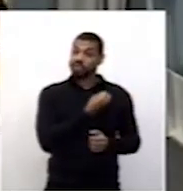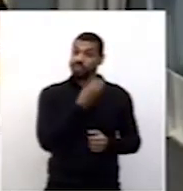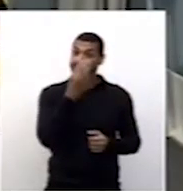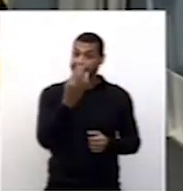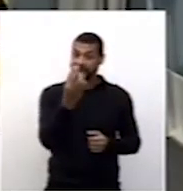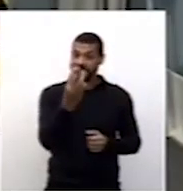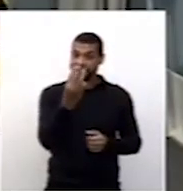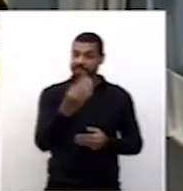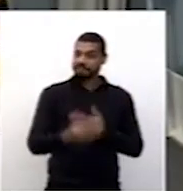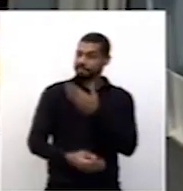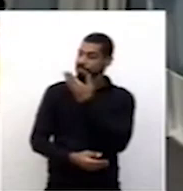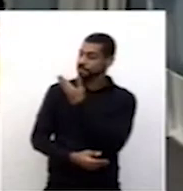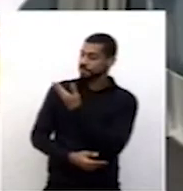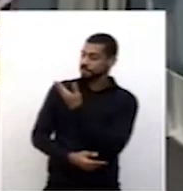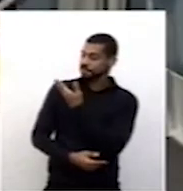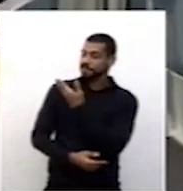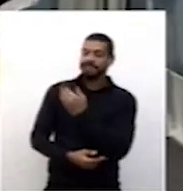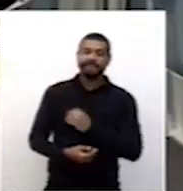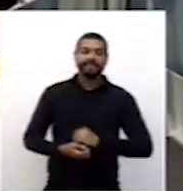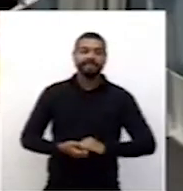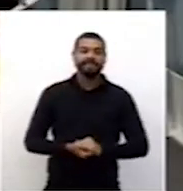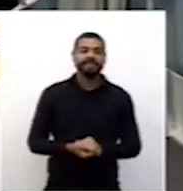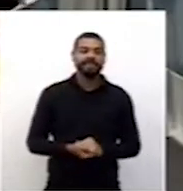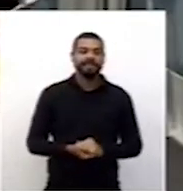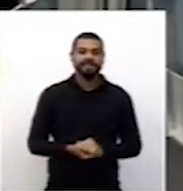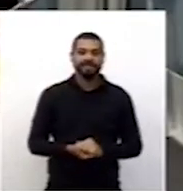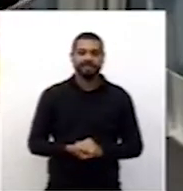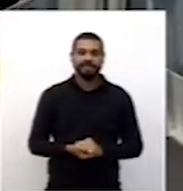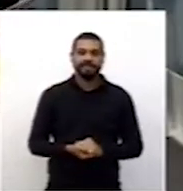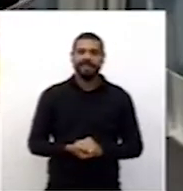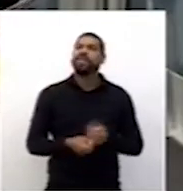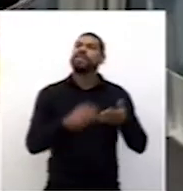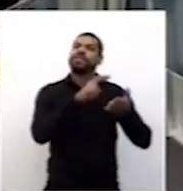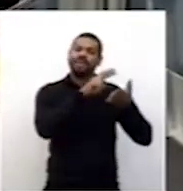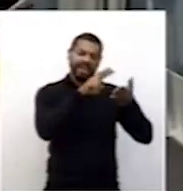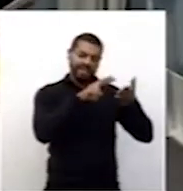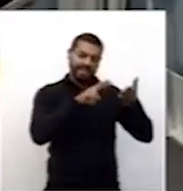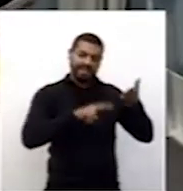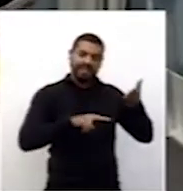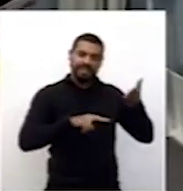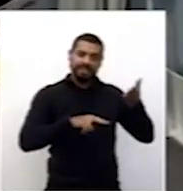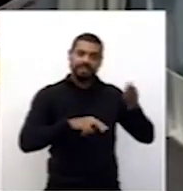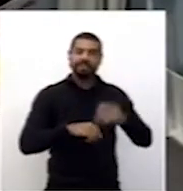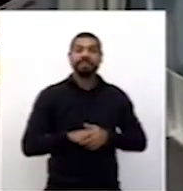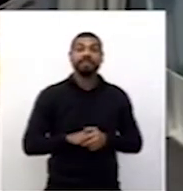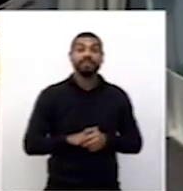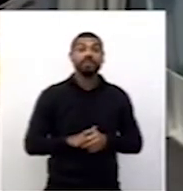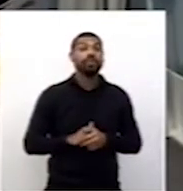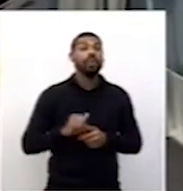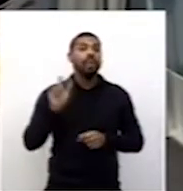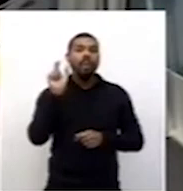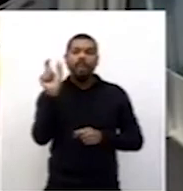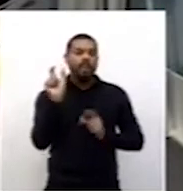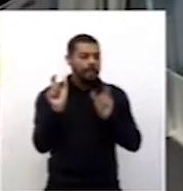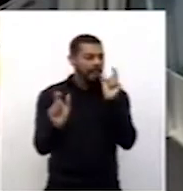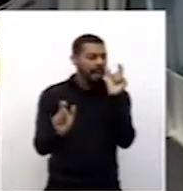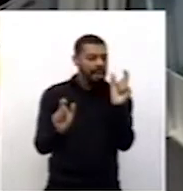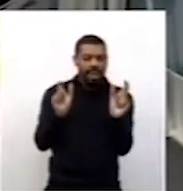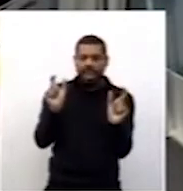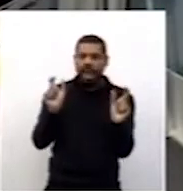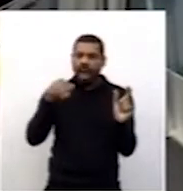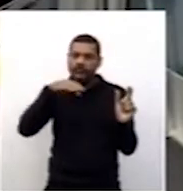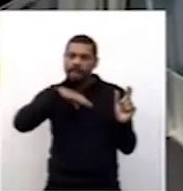essa atividade 3 aqui? O que você vai fazer? Você vai ler o texto, ó, usar as palavras cognatas para